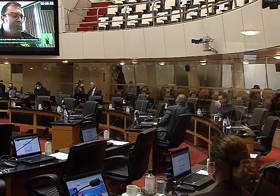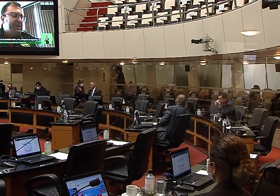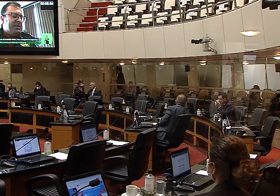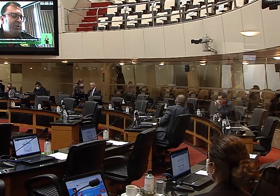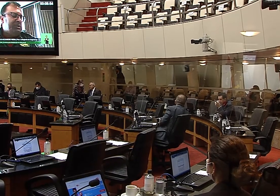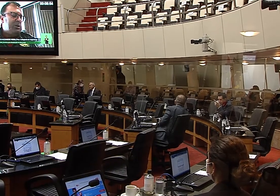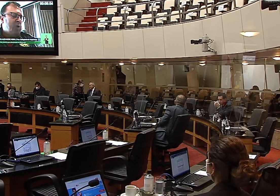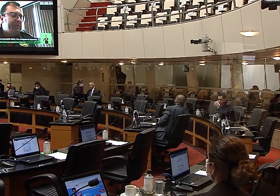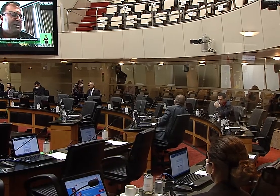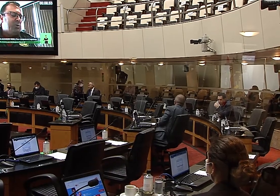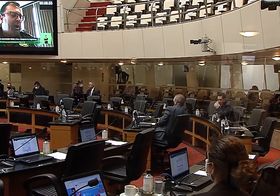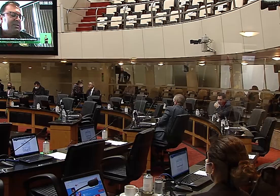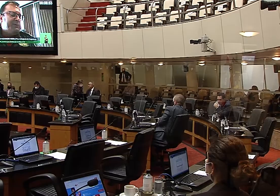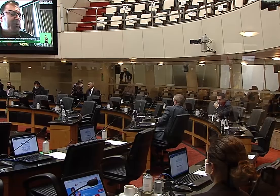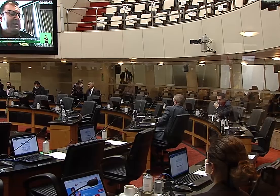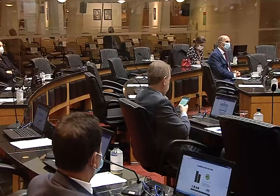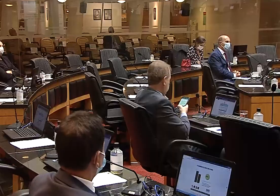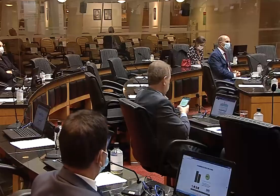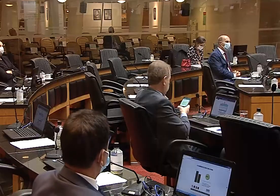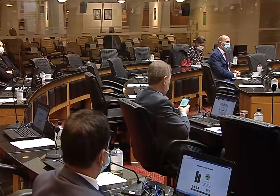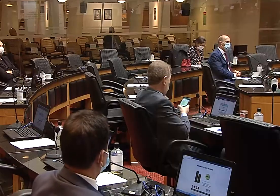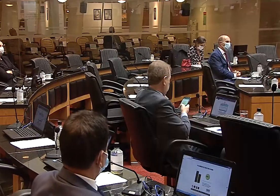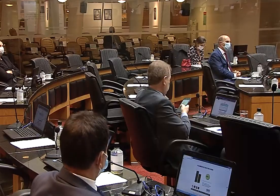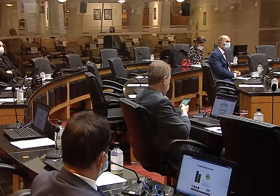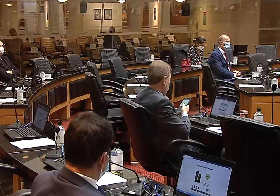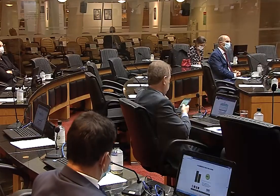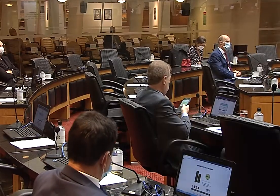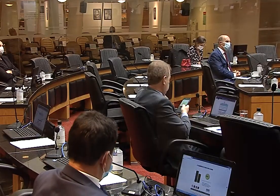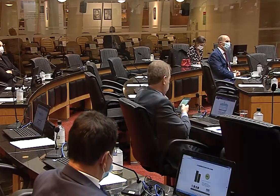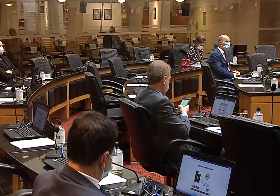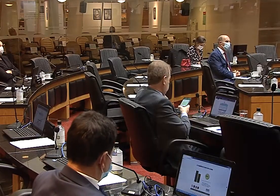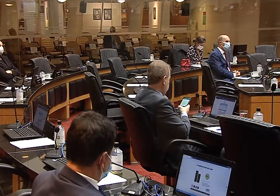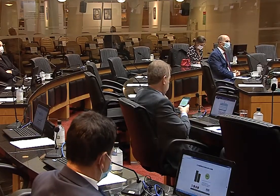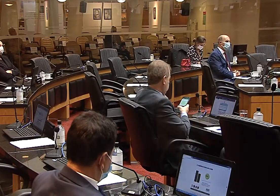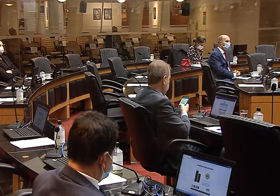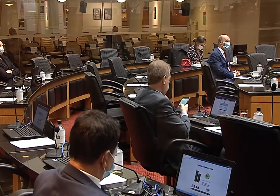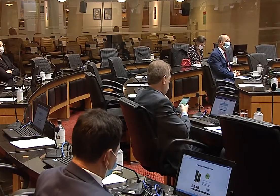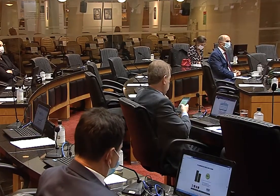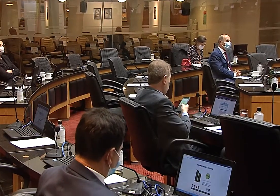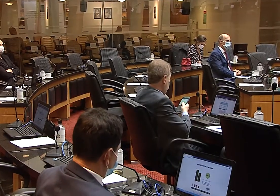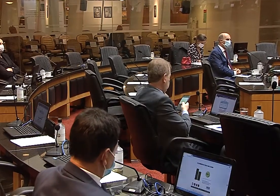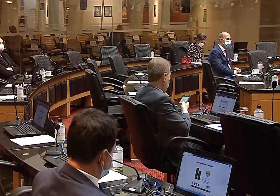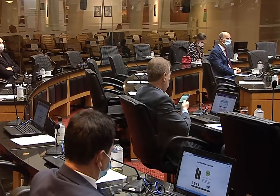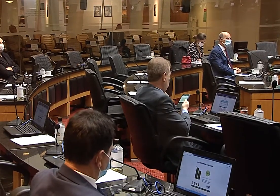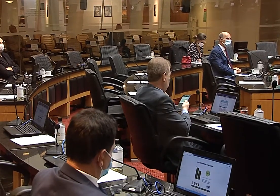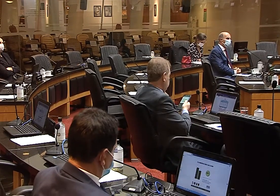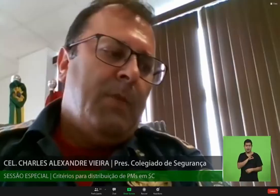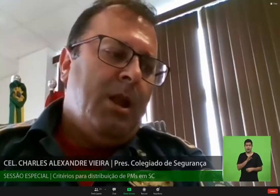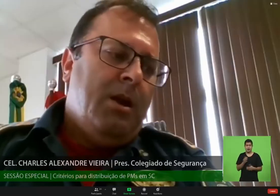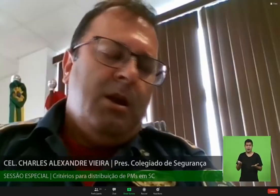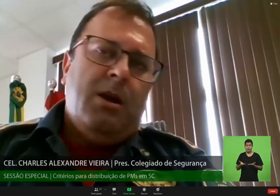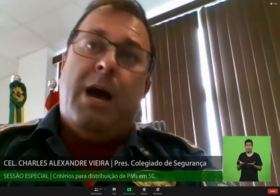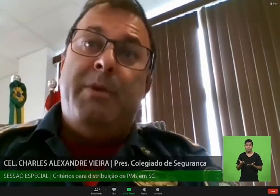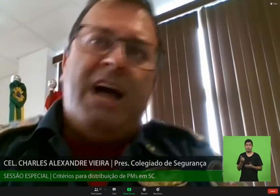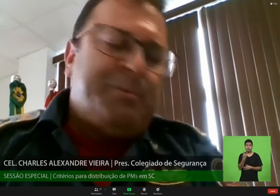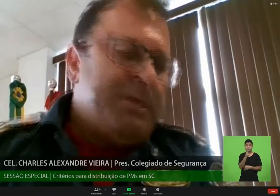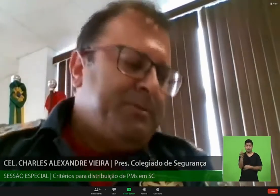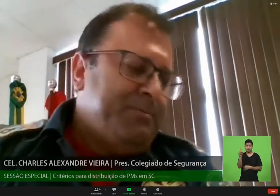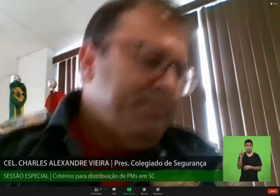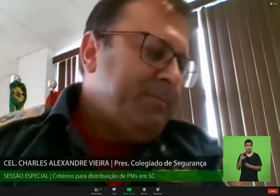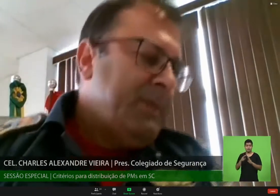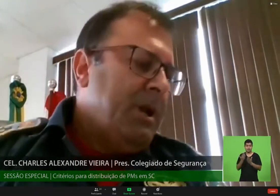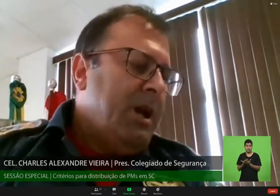dos novos PMs, se restringindo a ler uma carta redigida pelo comandante da Polícia Militar, Coronel